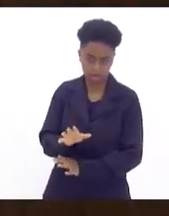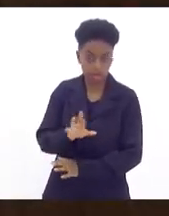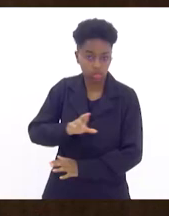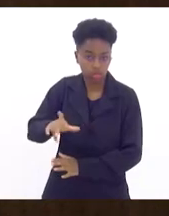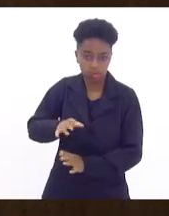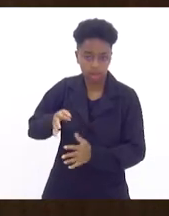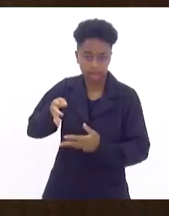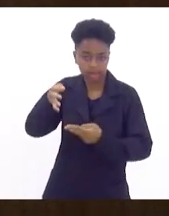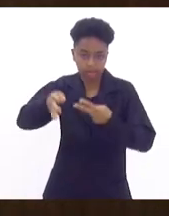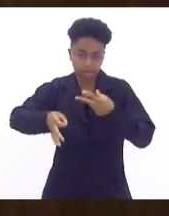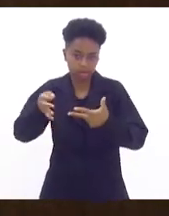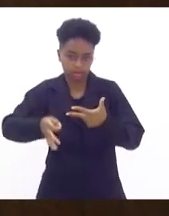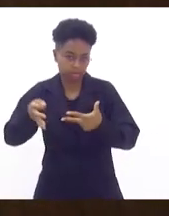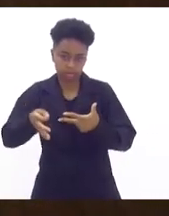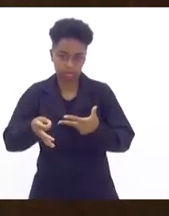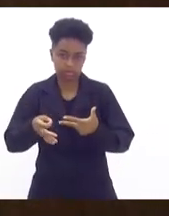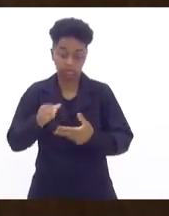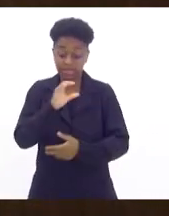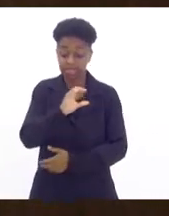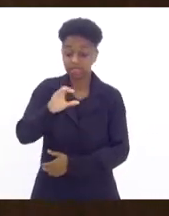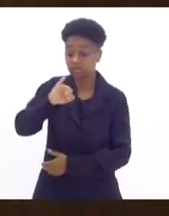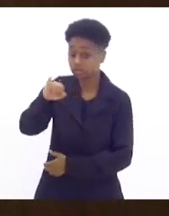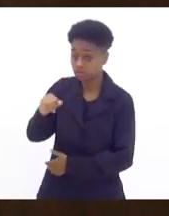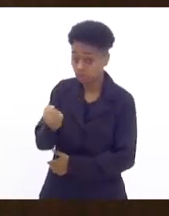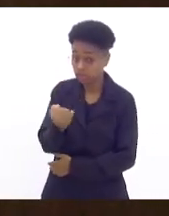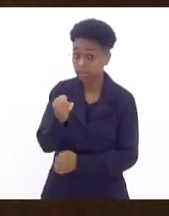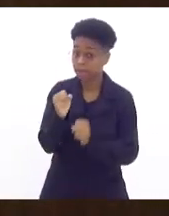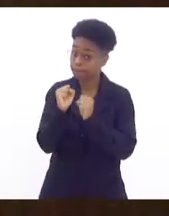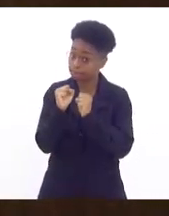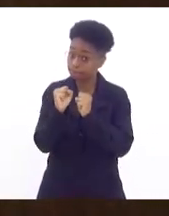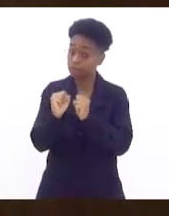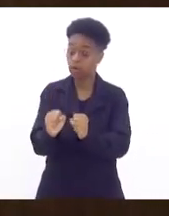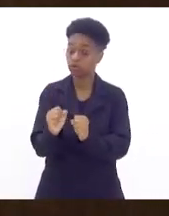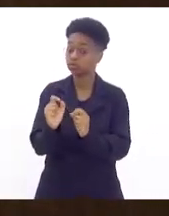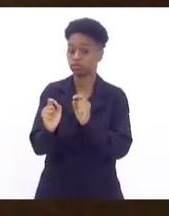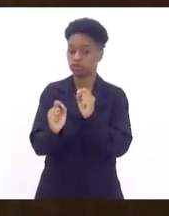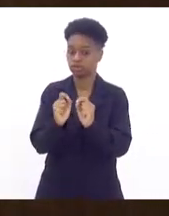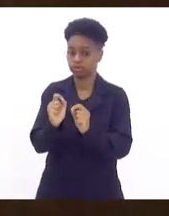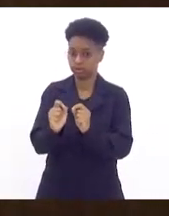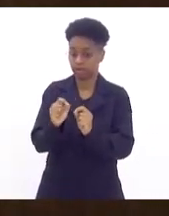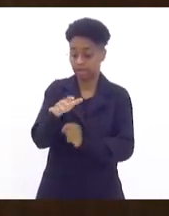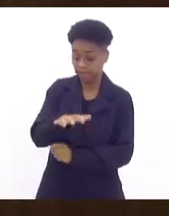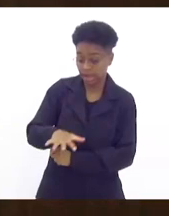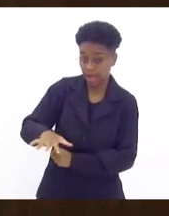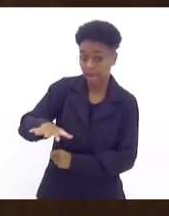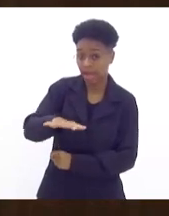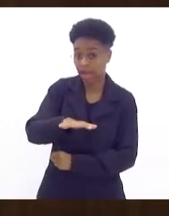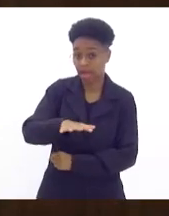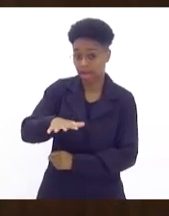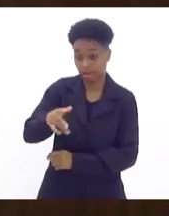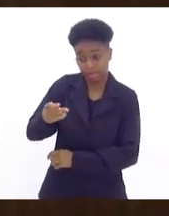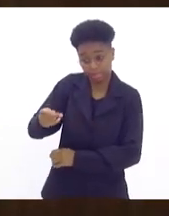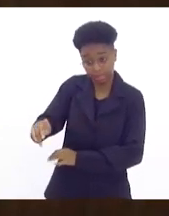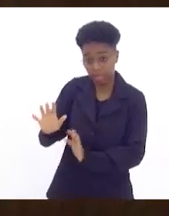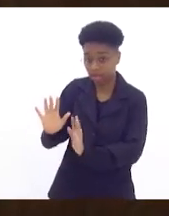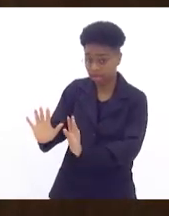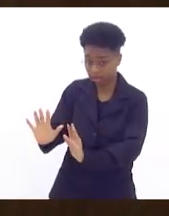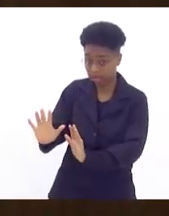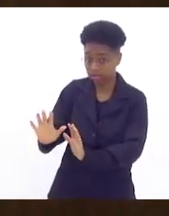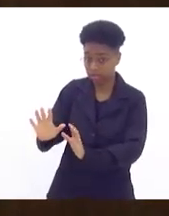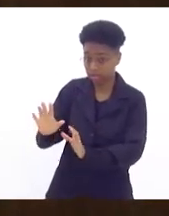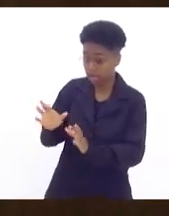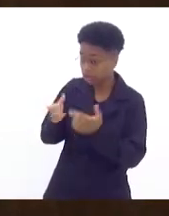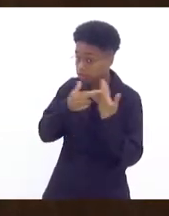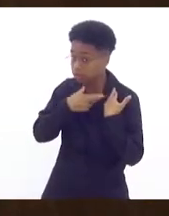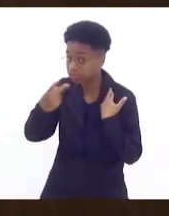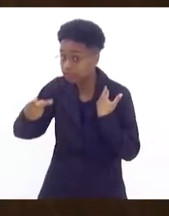judiciário a ccj pode firmar no âmbito da mesma orientações